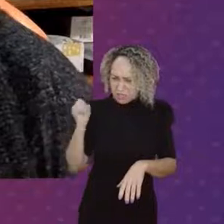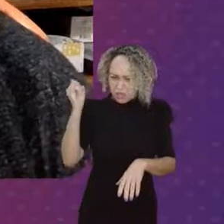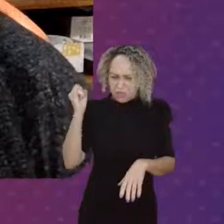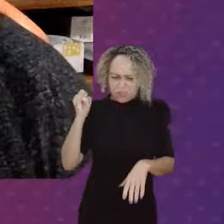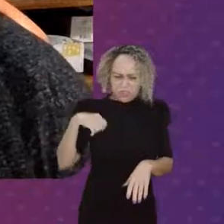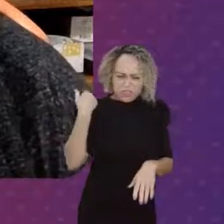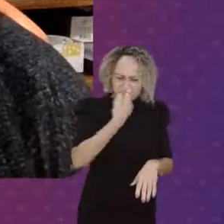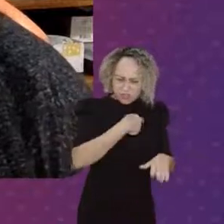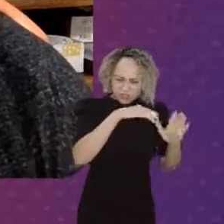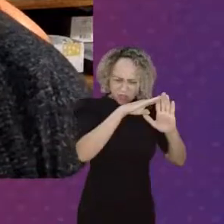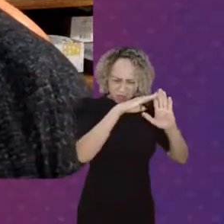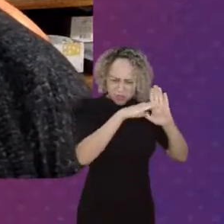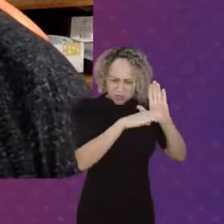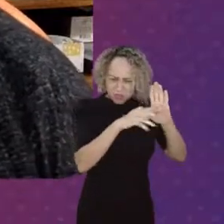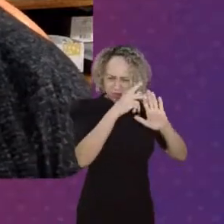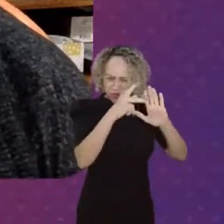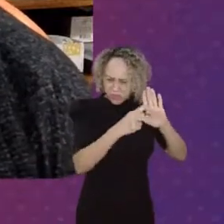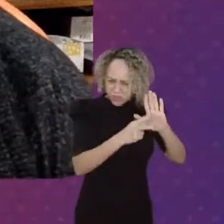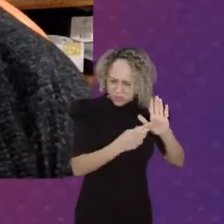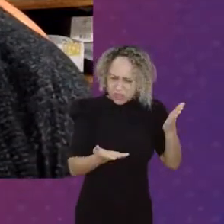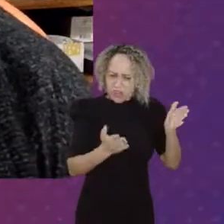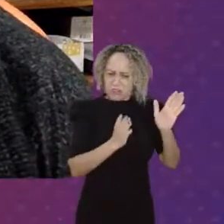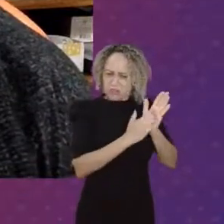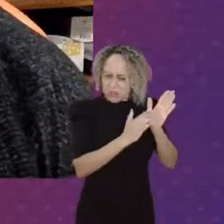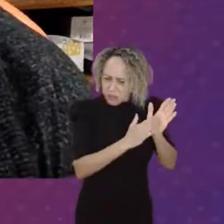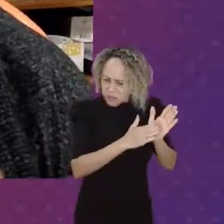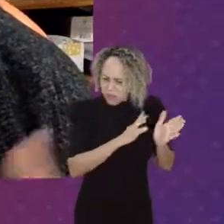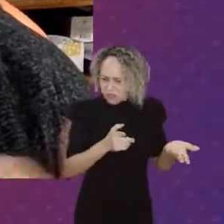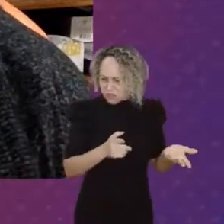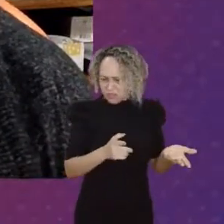de desenvolver todas as nossas